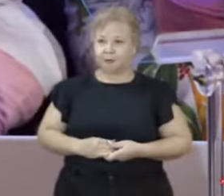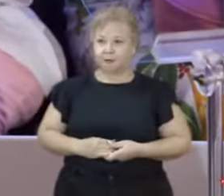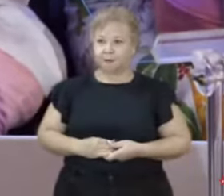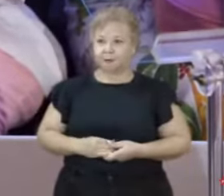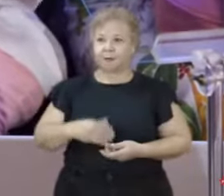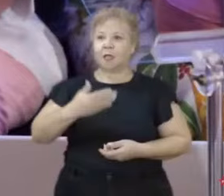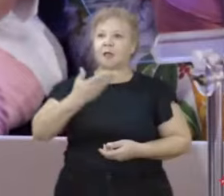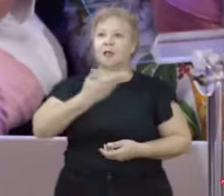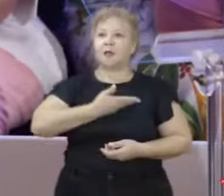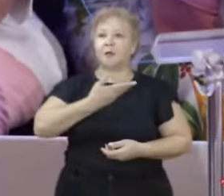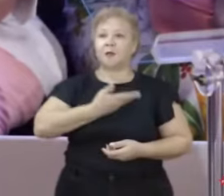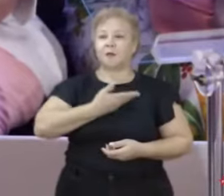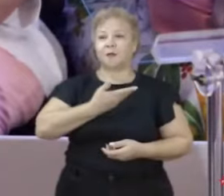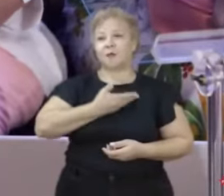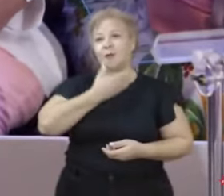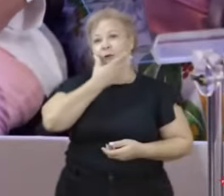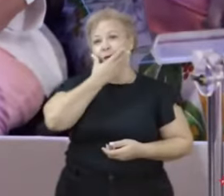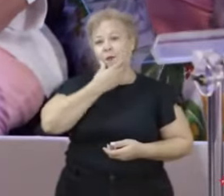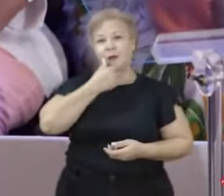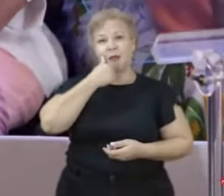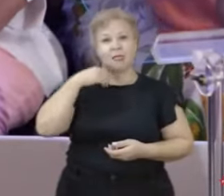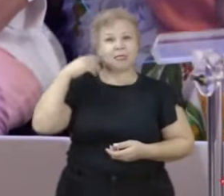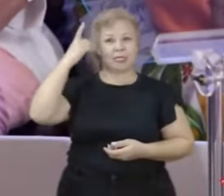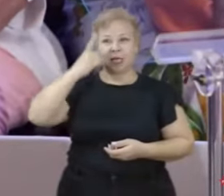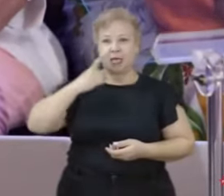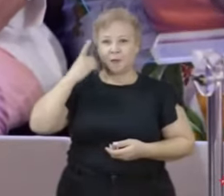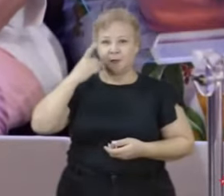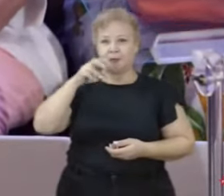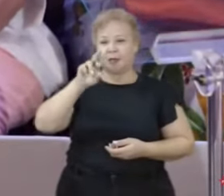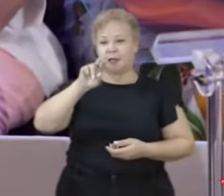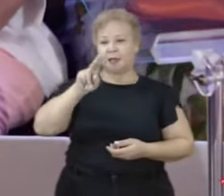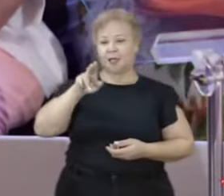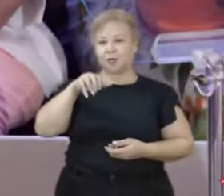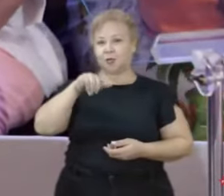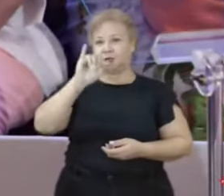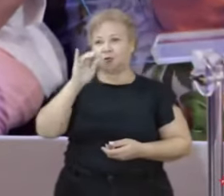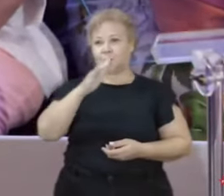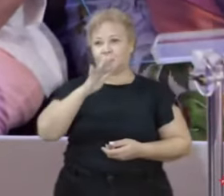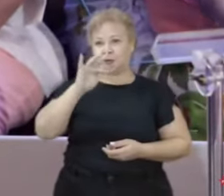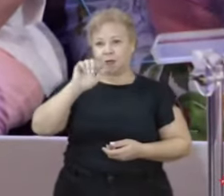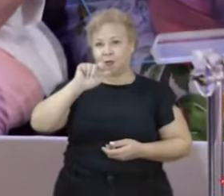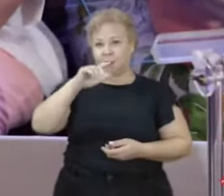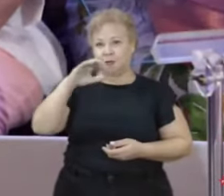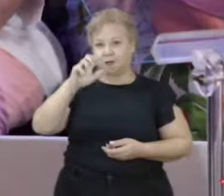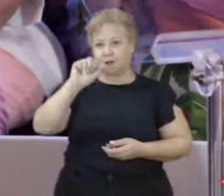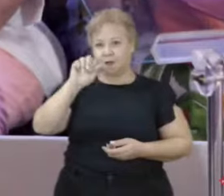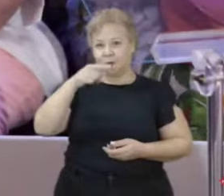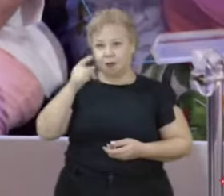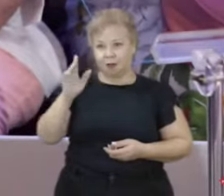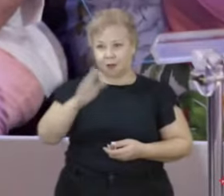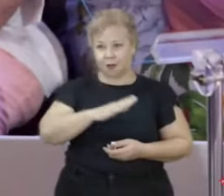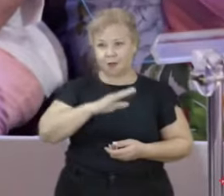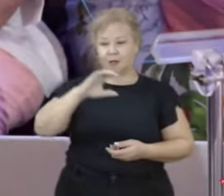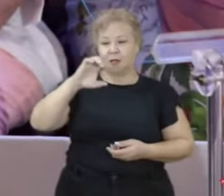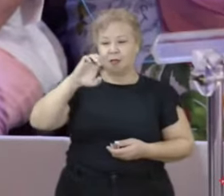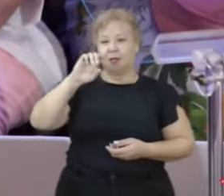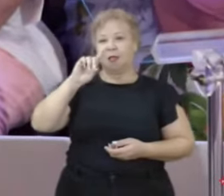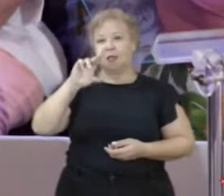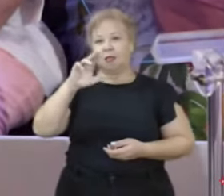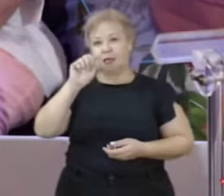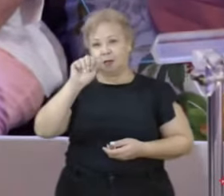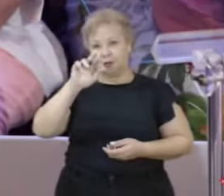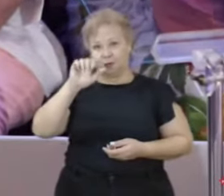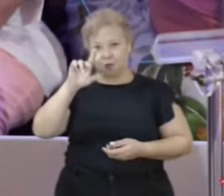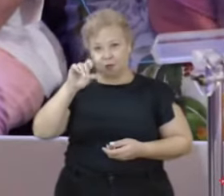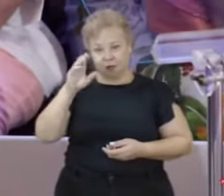Meus companheiros, deputados Rui Falcão, Eduardo Suplicy, em nome dos quais eu